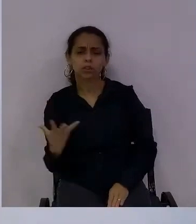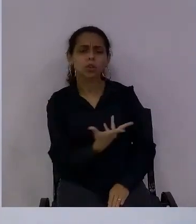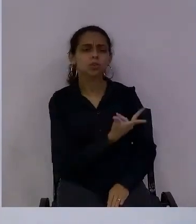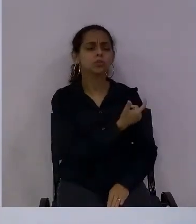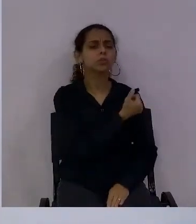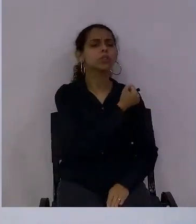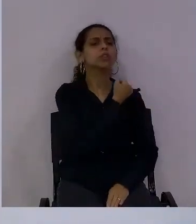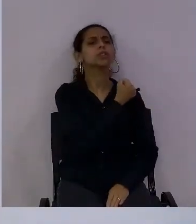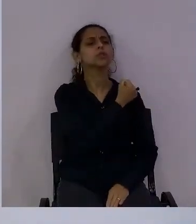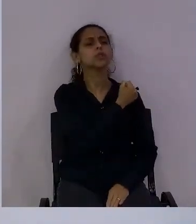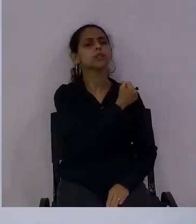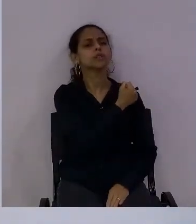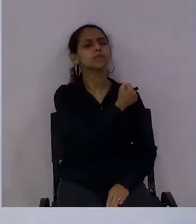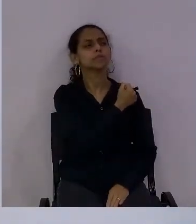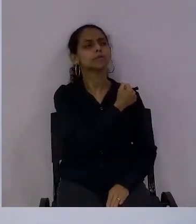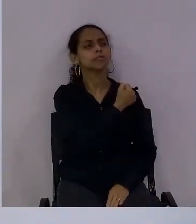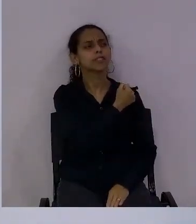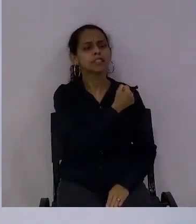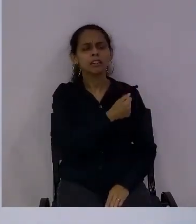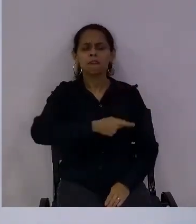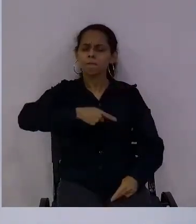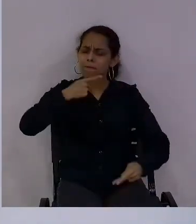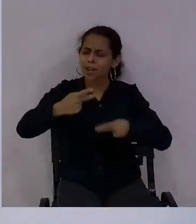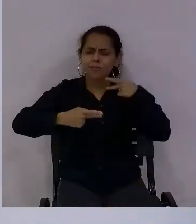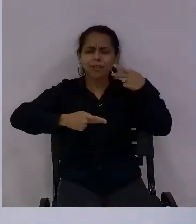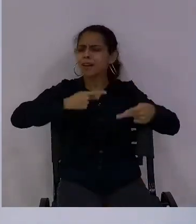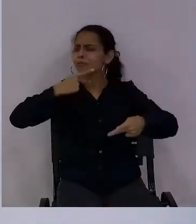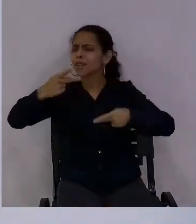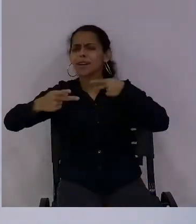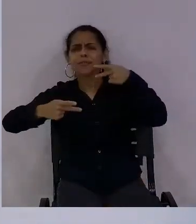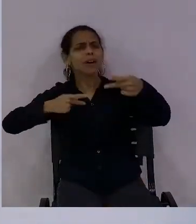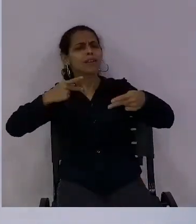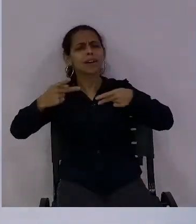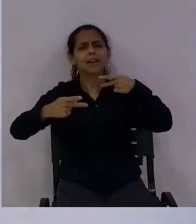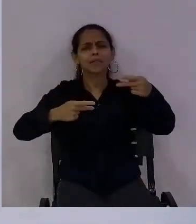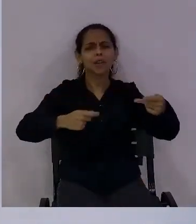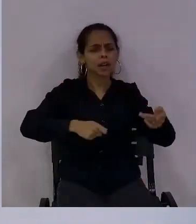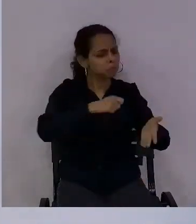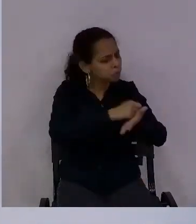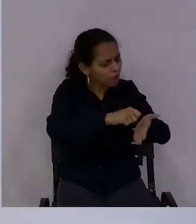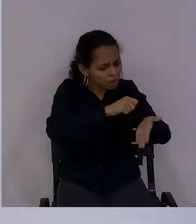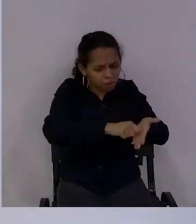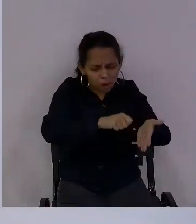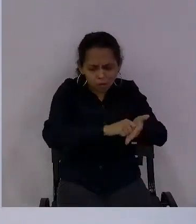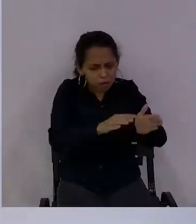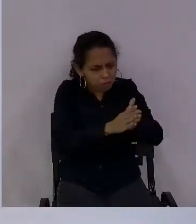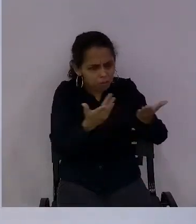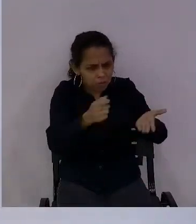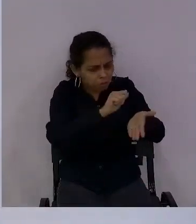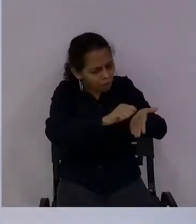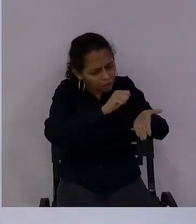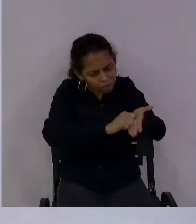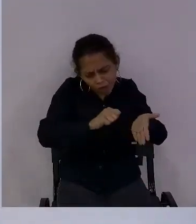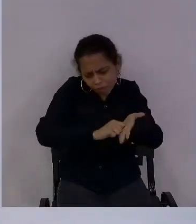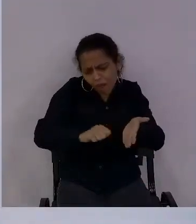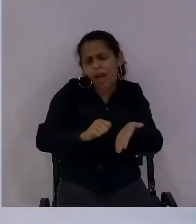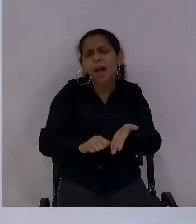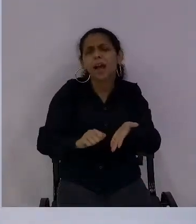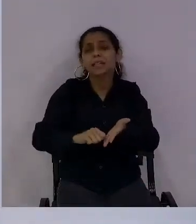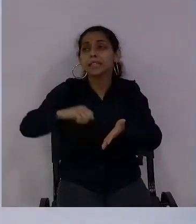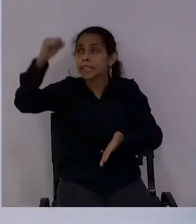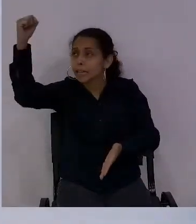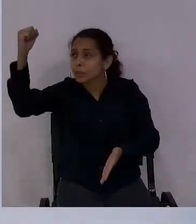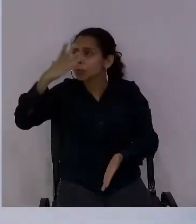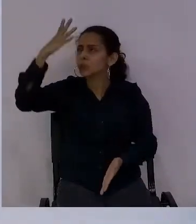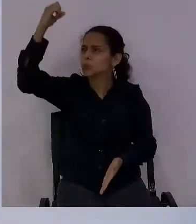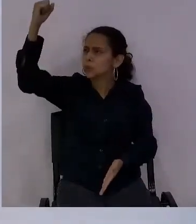foi amplamente dito e divulgado e registrado na Escritura, que é lâmpada para os nossos pés e